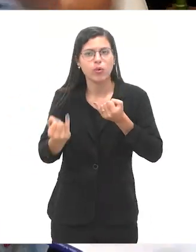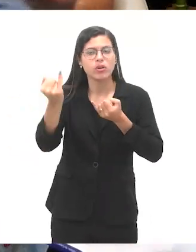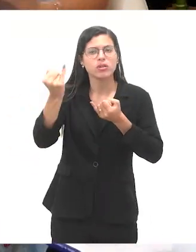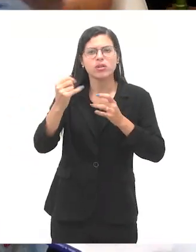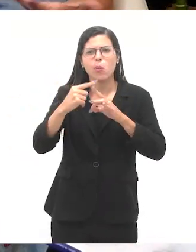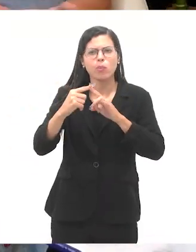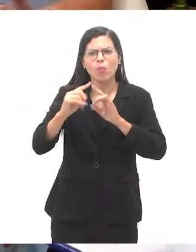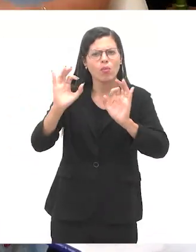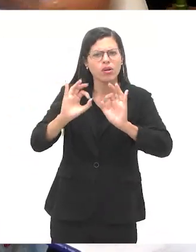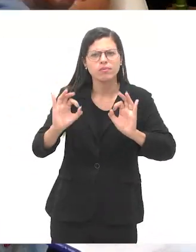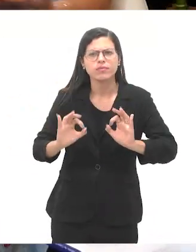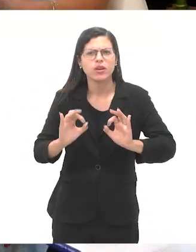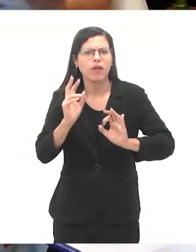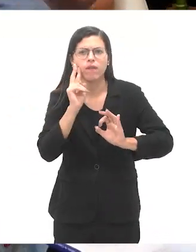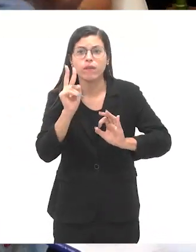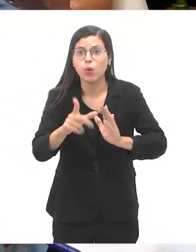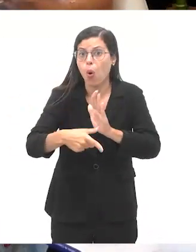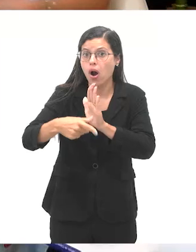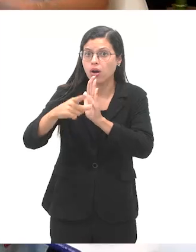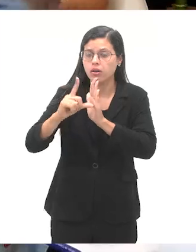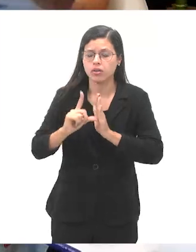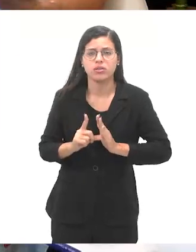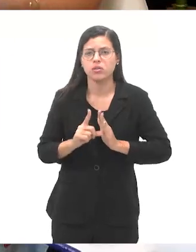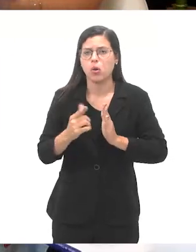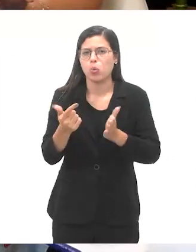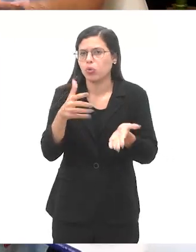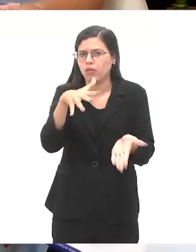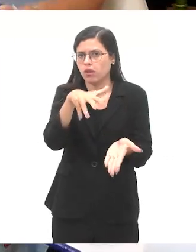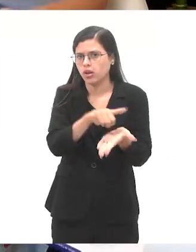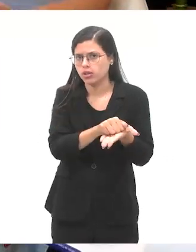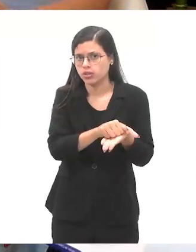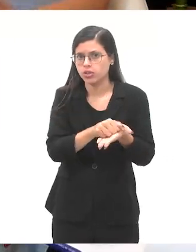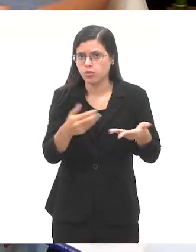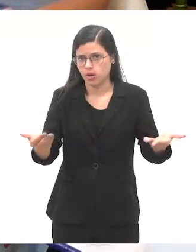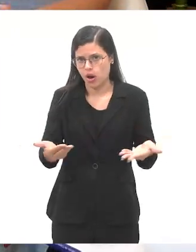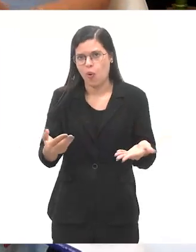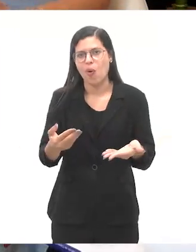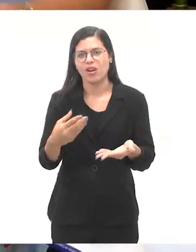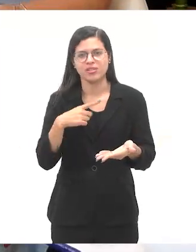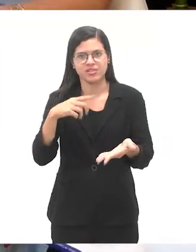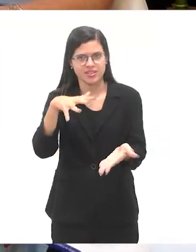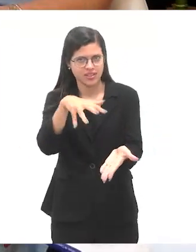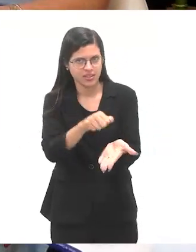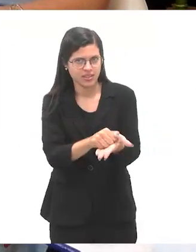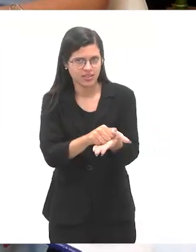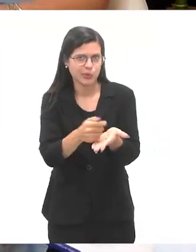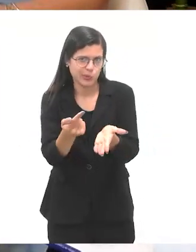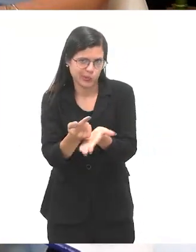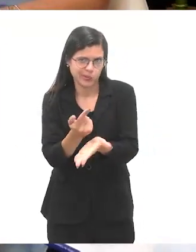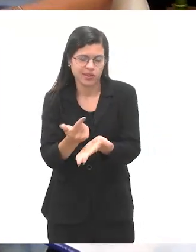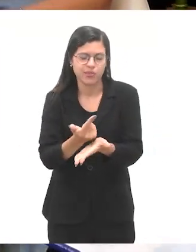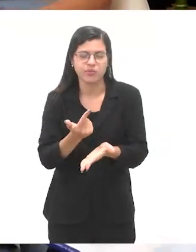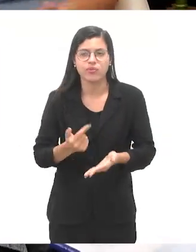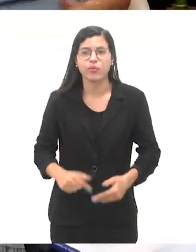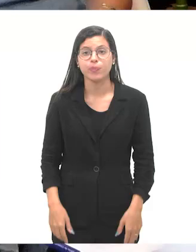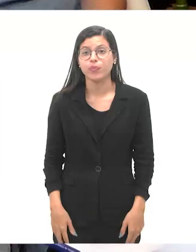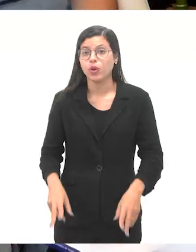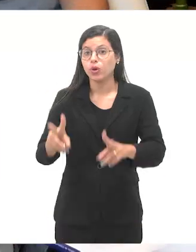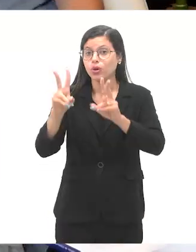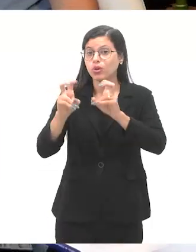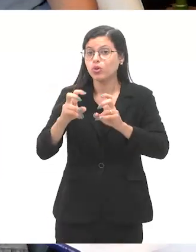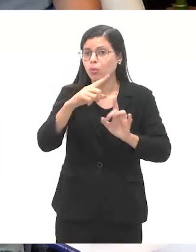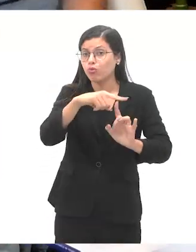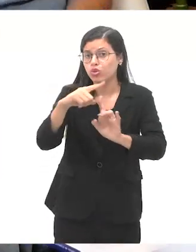né? Por que ninguém viu esse bicho antes ou não teve esse registro até então e agora esse registro está aqui? E sobre as